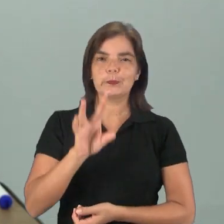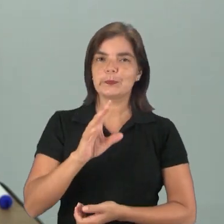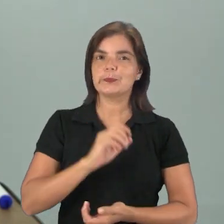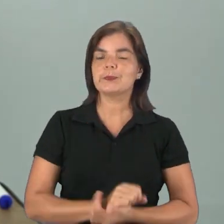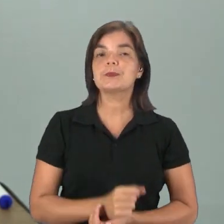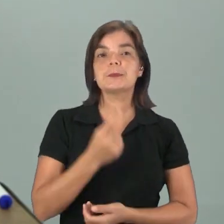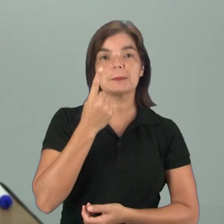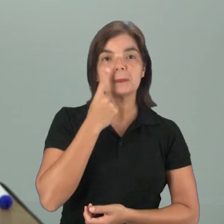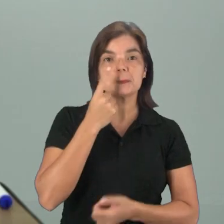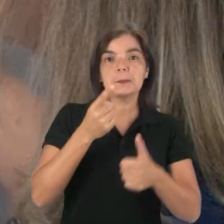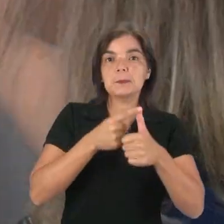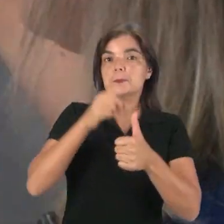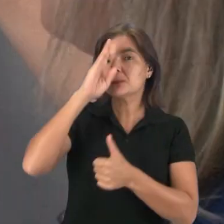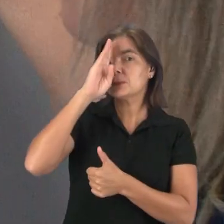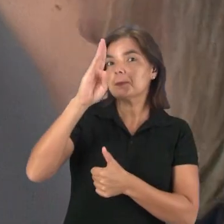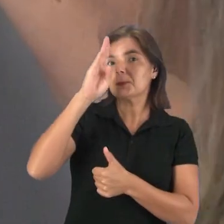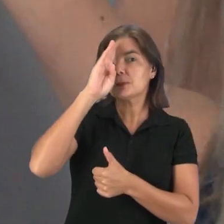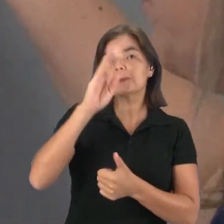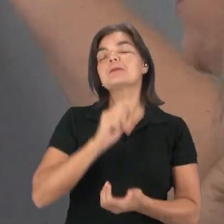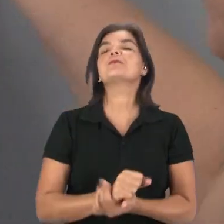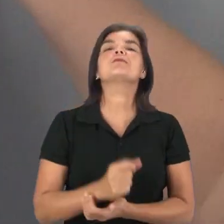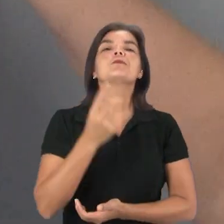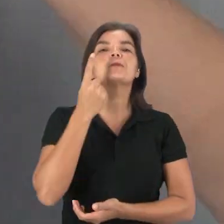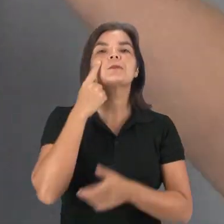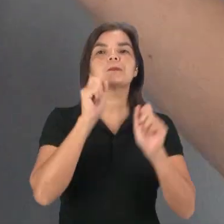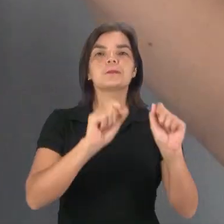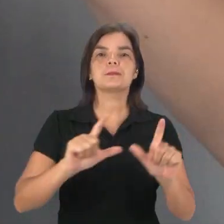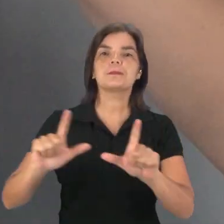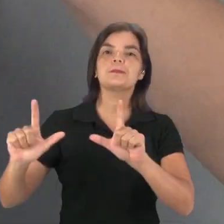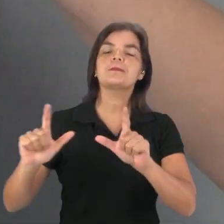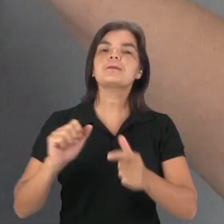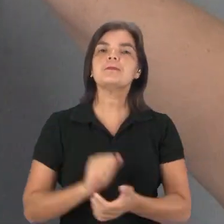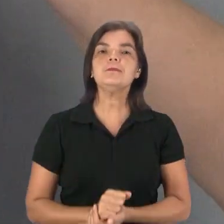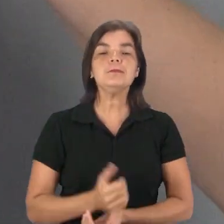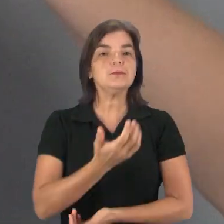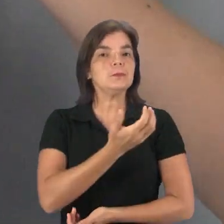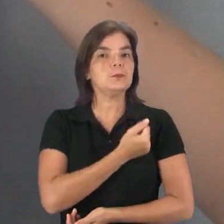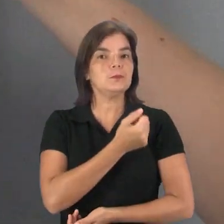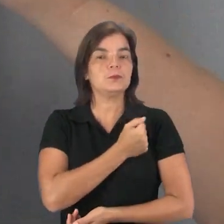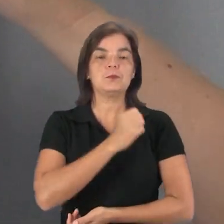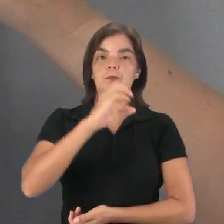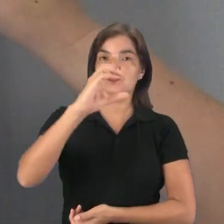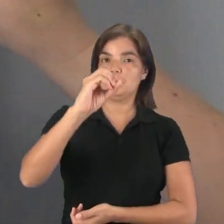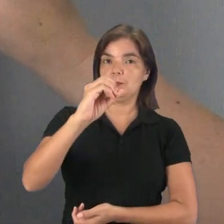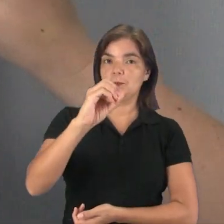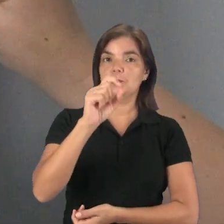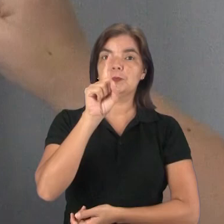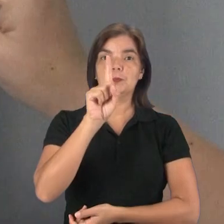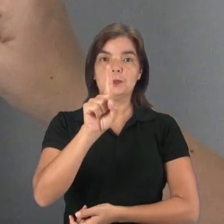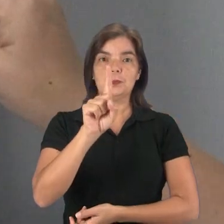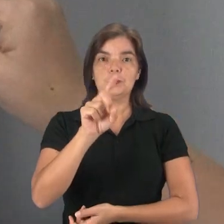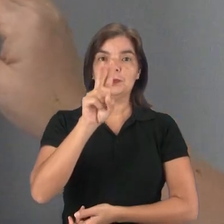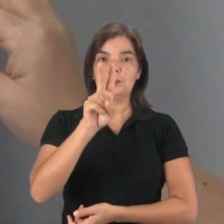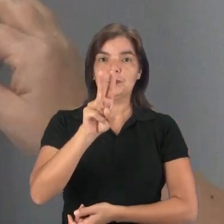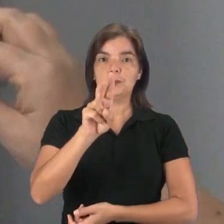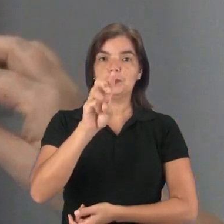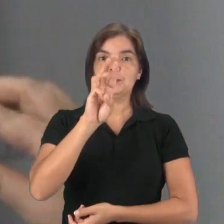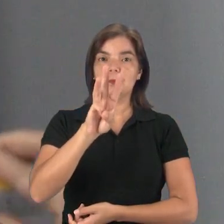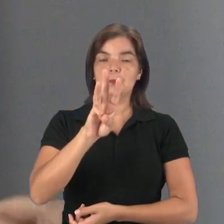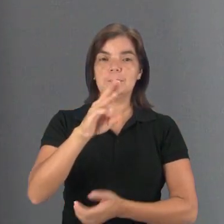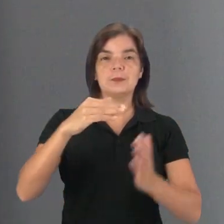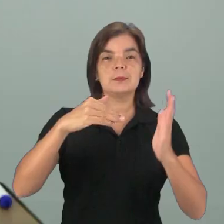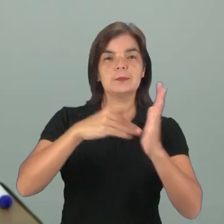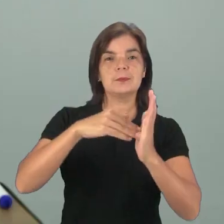Nós vamos ver que são os principais, né? Olha aqui comigo, os algarismos 0, 1, 2,